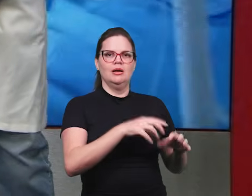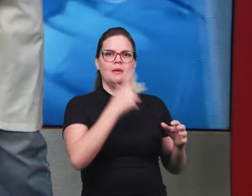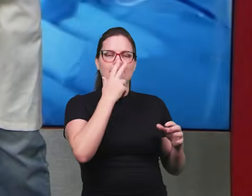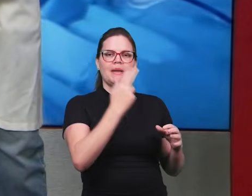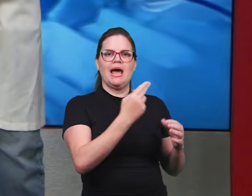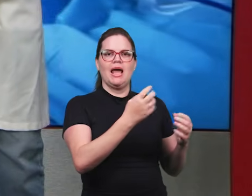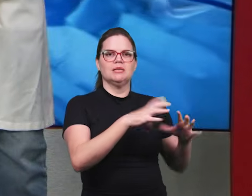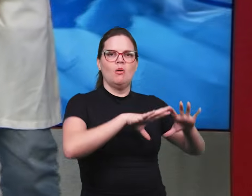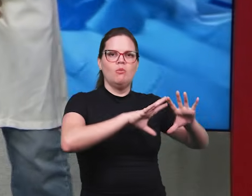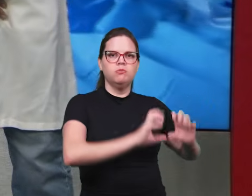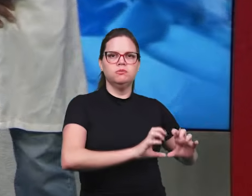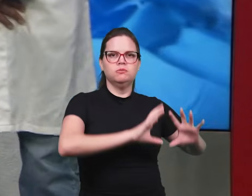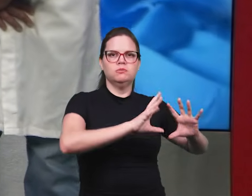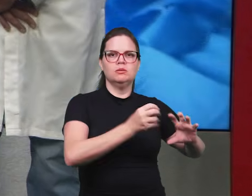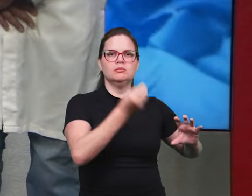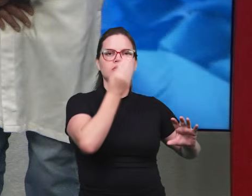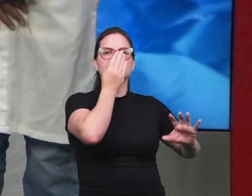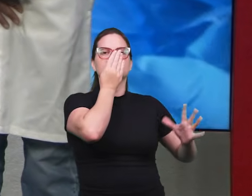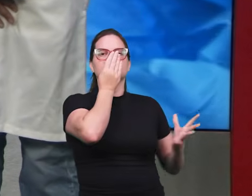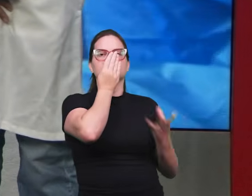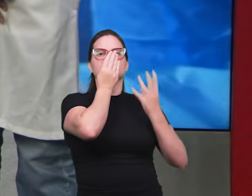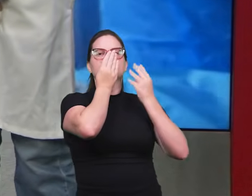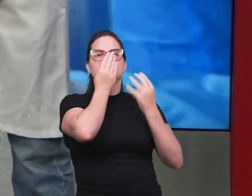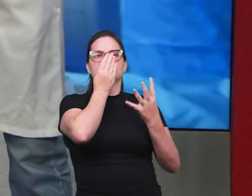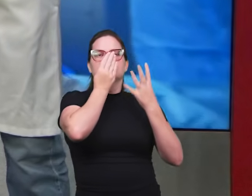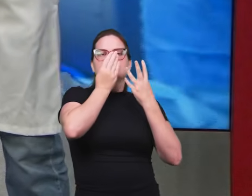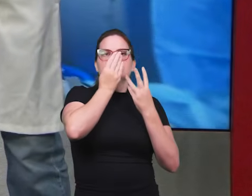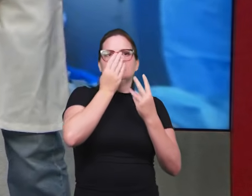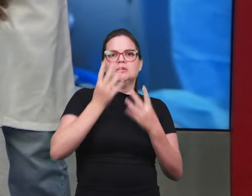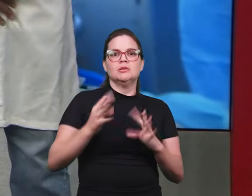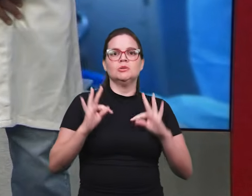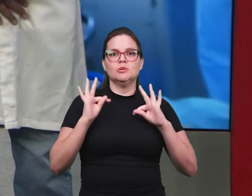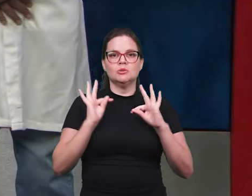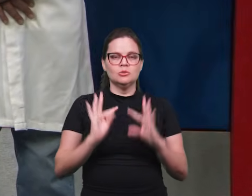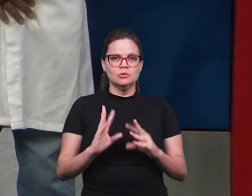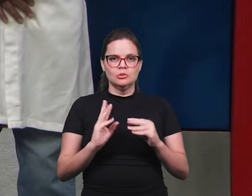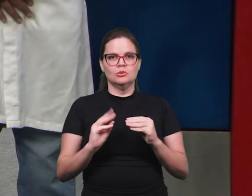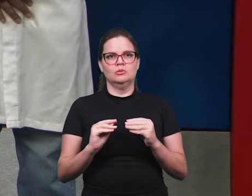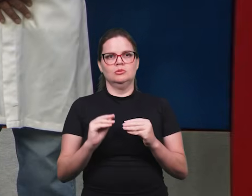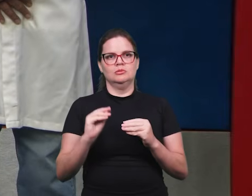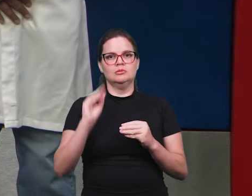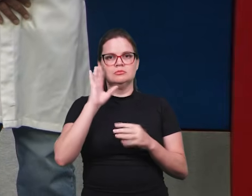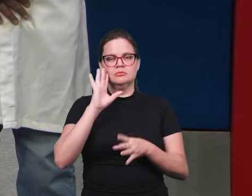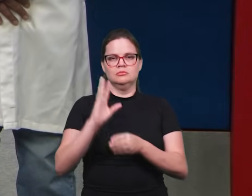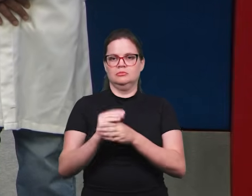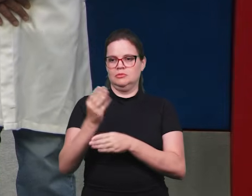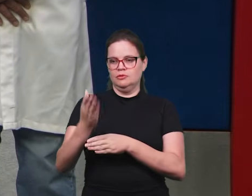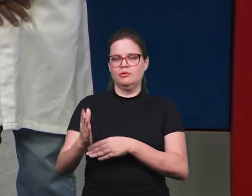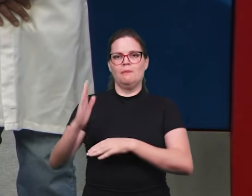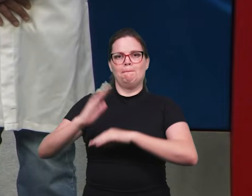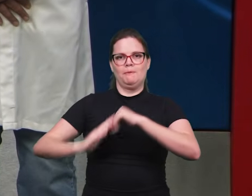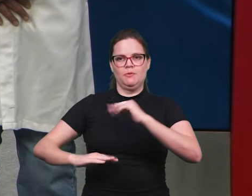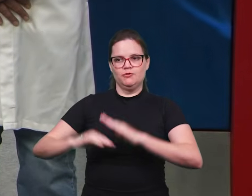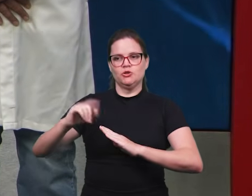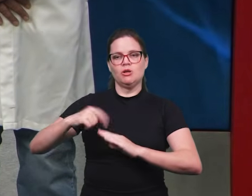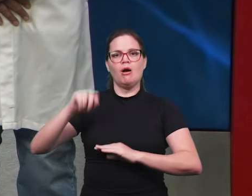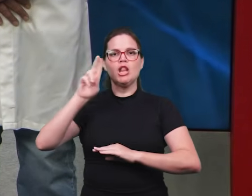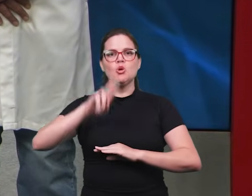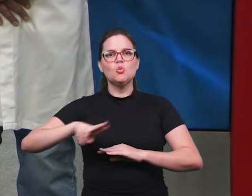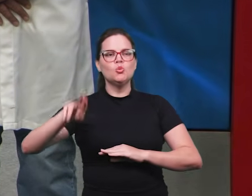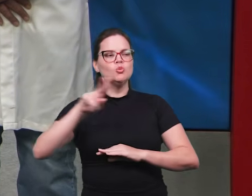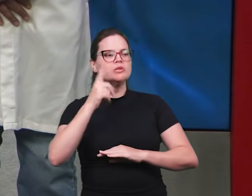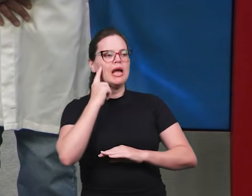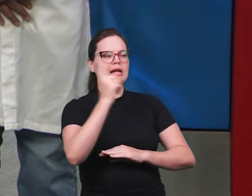respiração, a consciência, a dor, tá tudo entregue nas mãos do profissional anestesista,